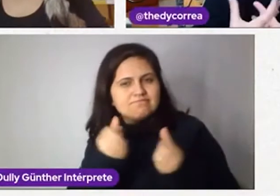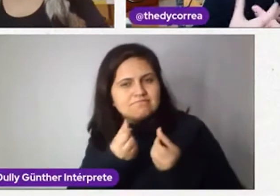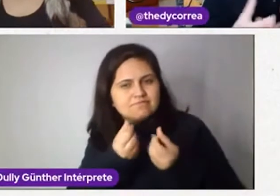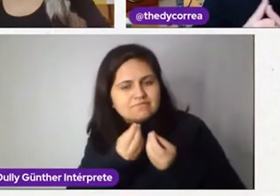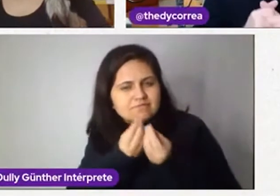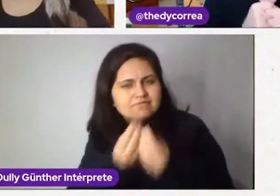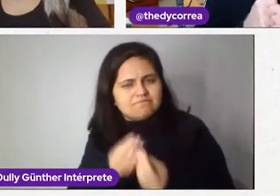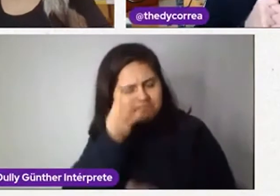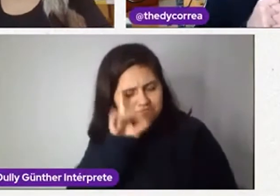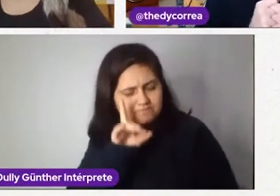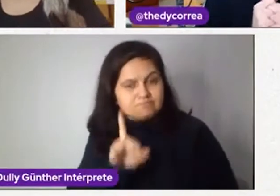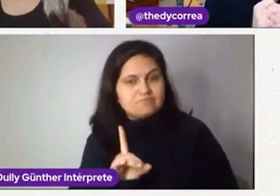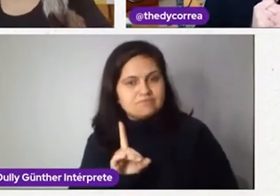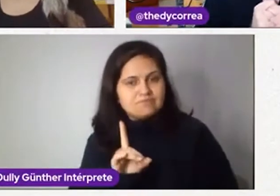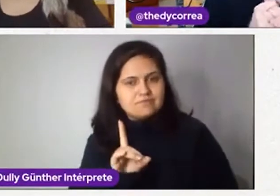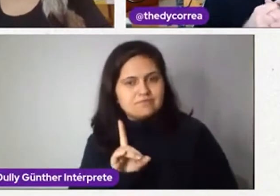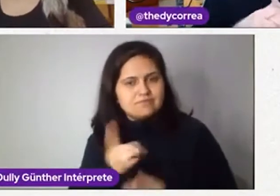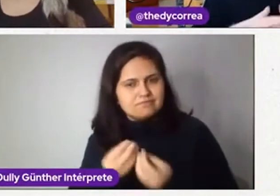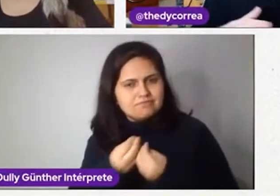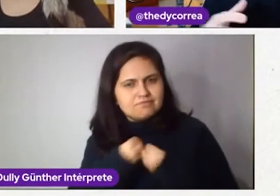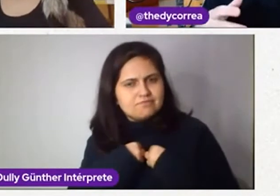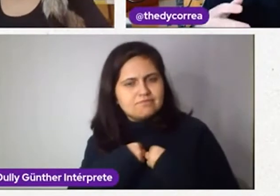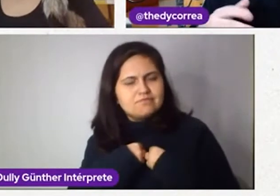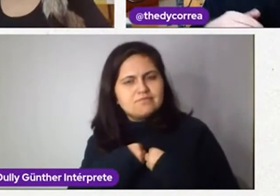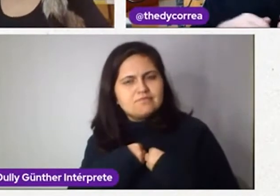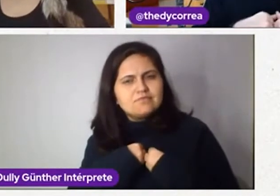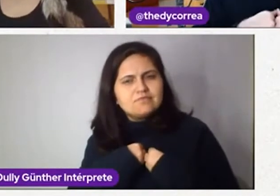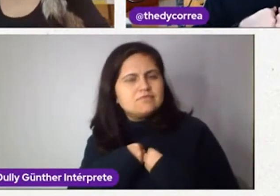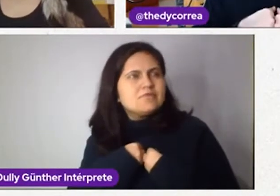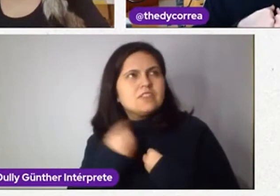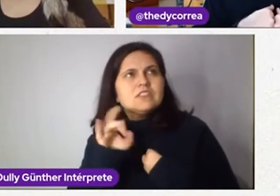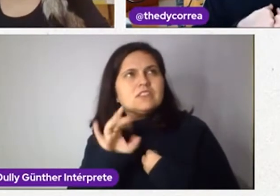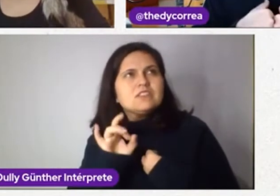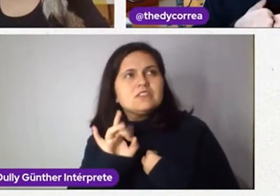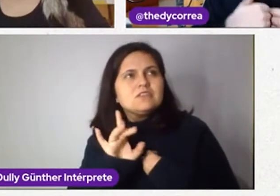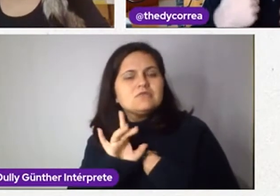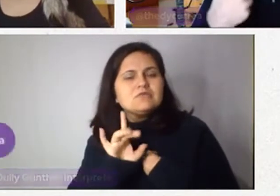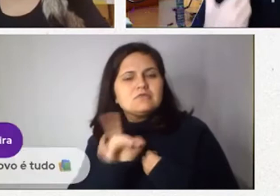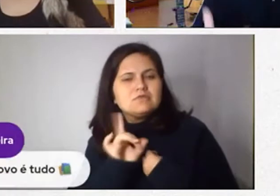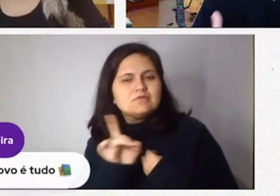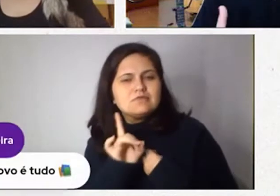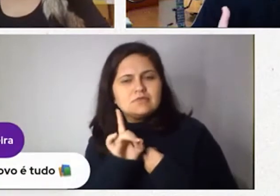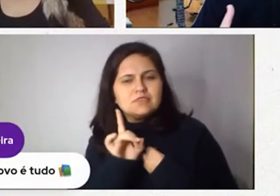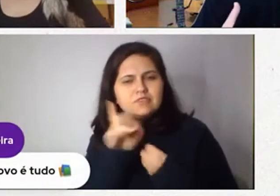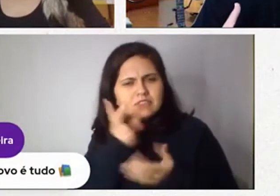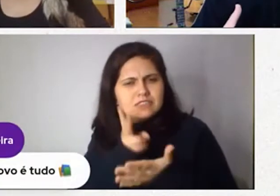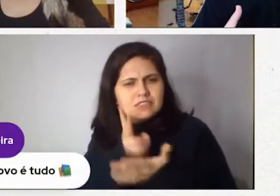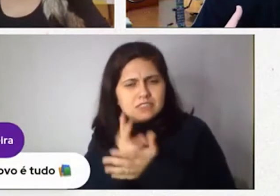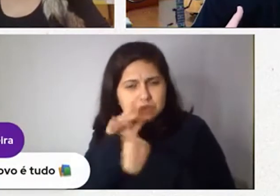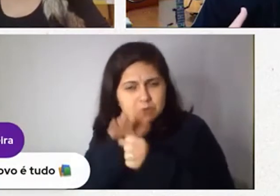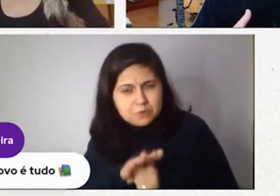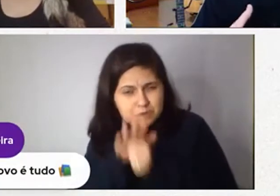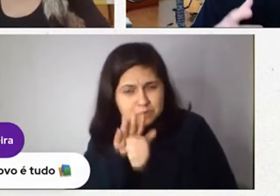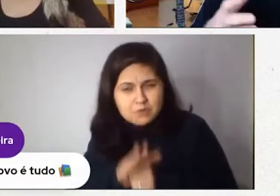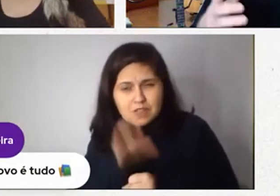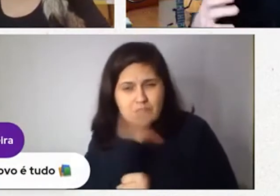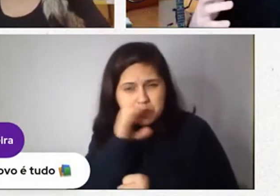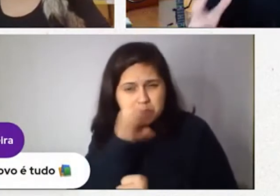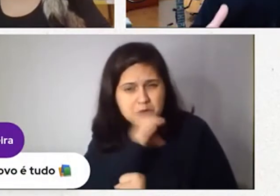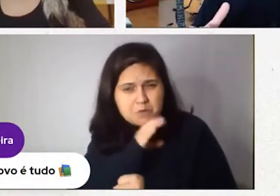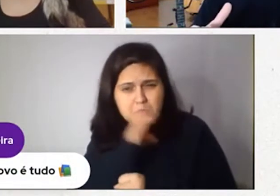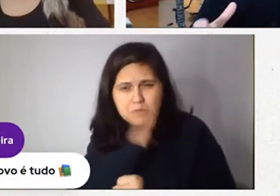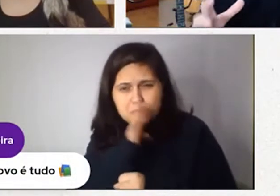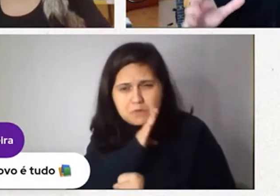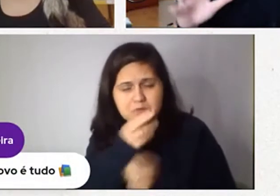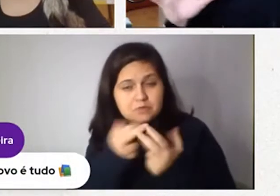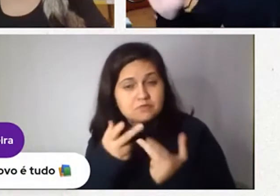o direito de não estar sempre com a pressão das coisas, entendeu?